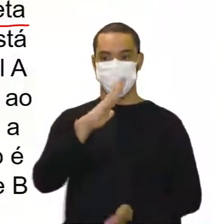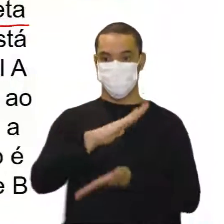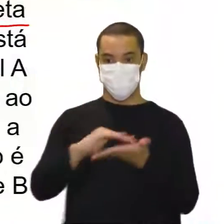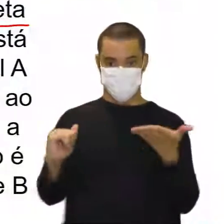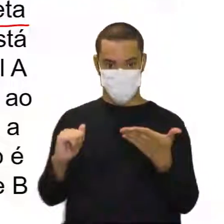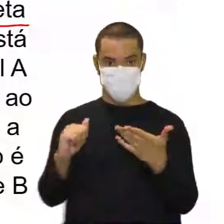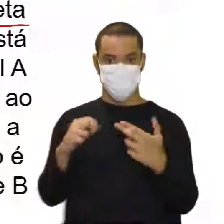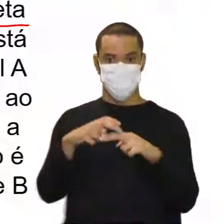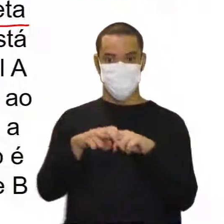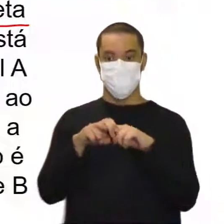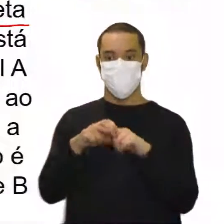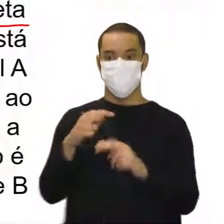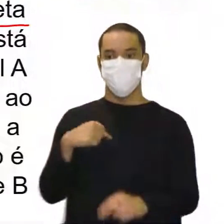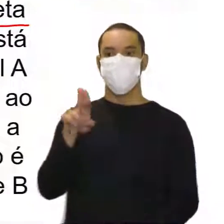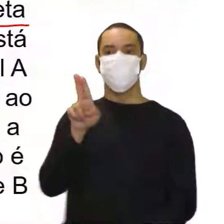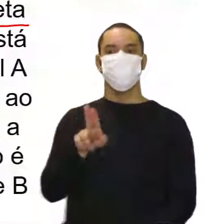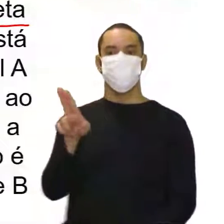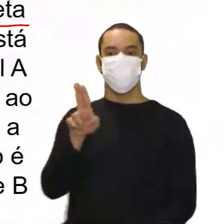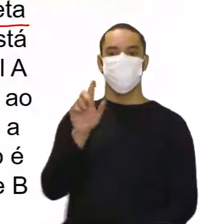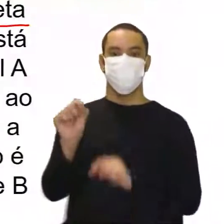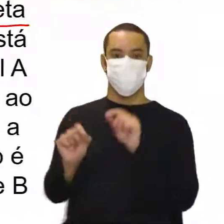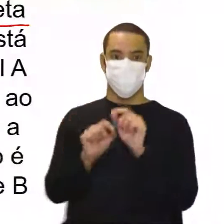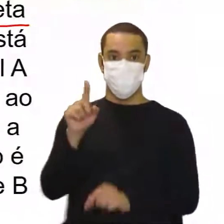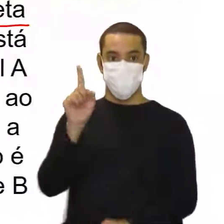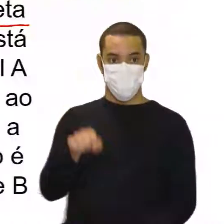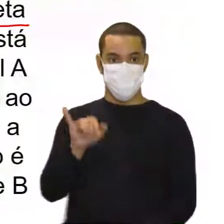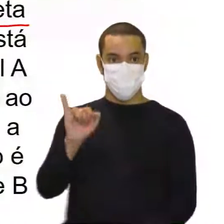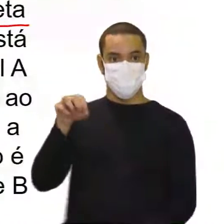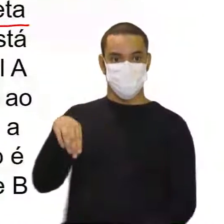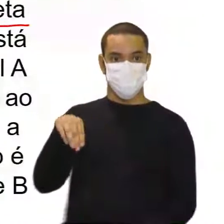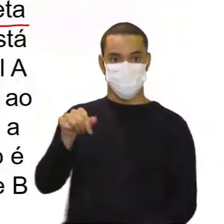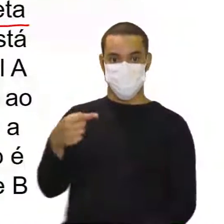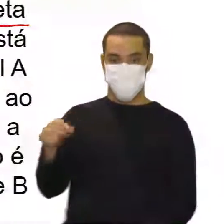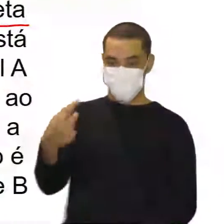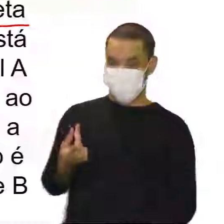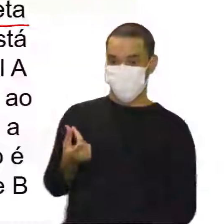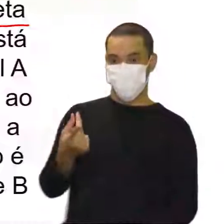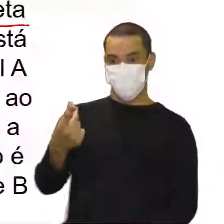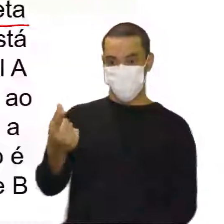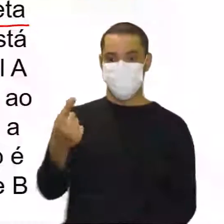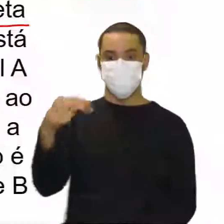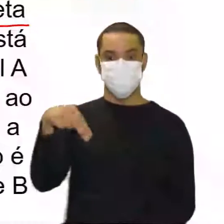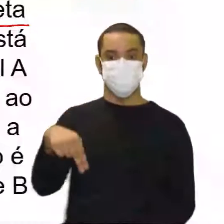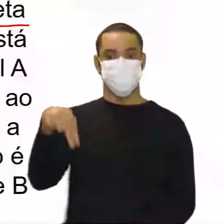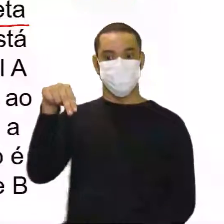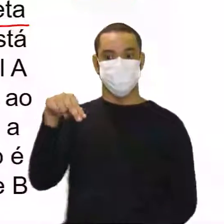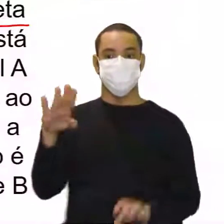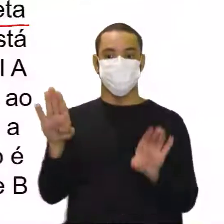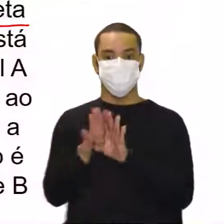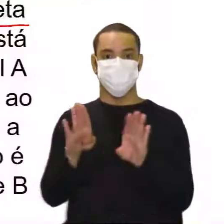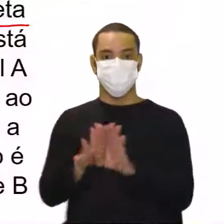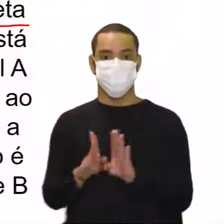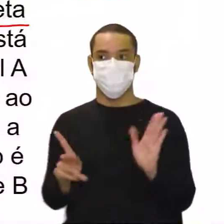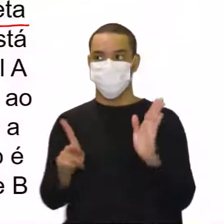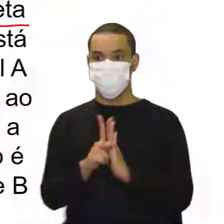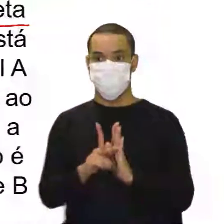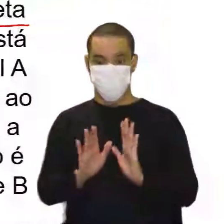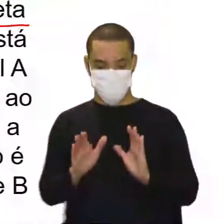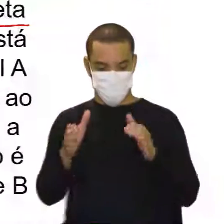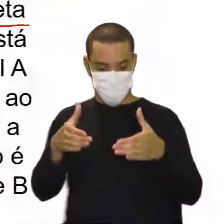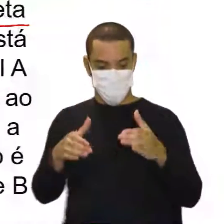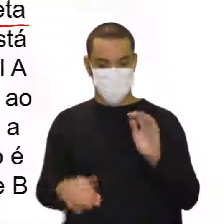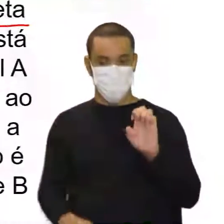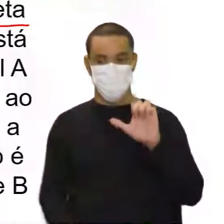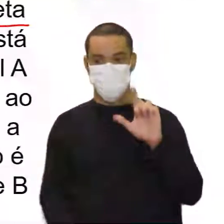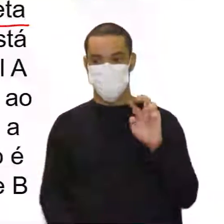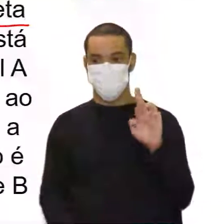Então, aí é utilizado um ímã permanente com seu polo norte voltado para o eletroímã.